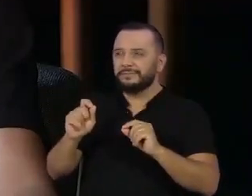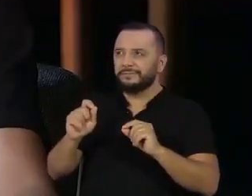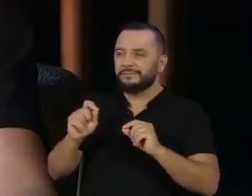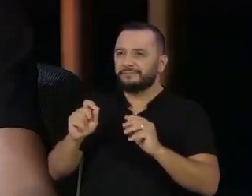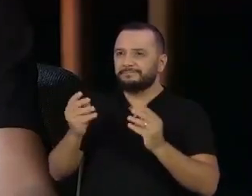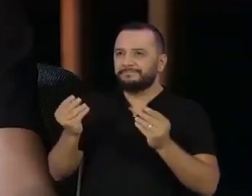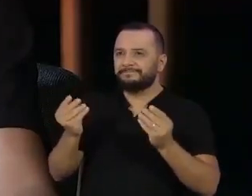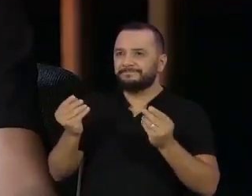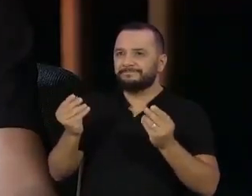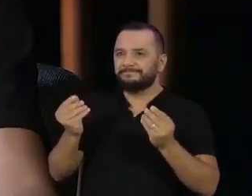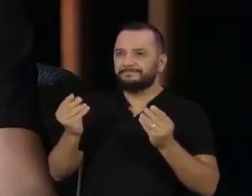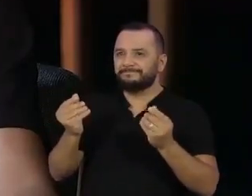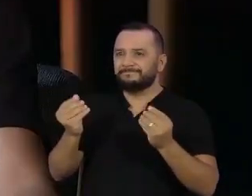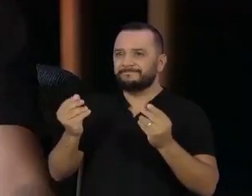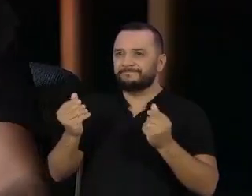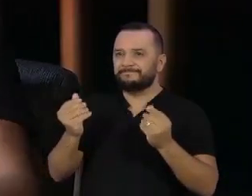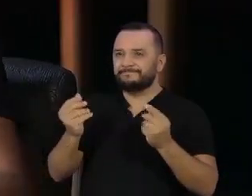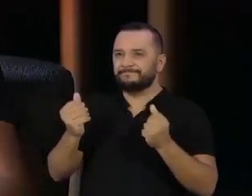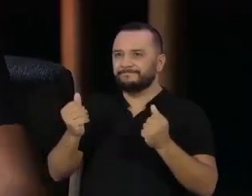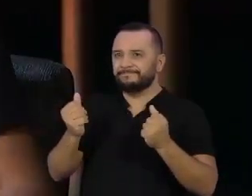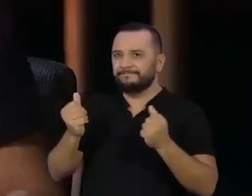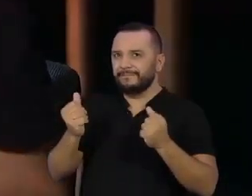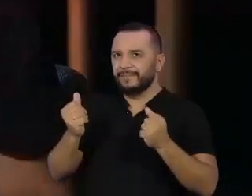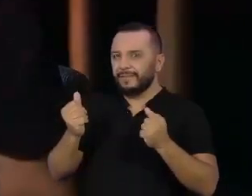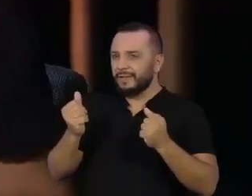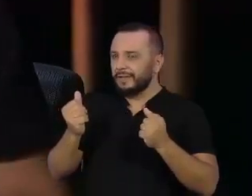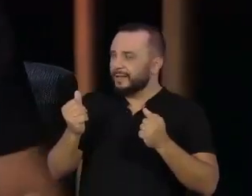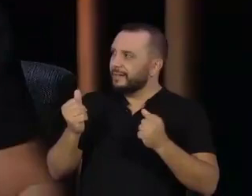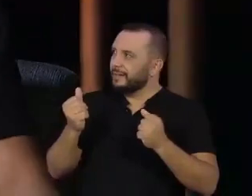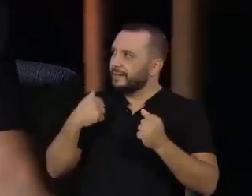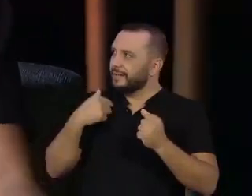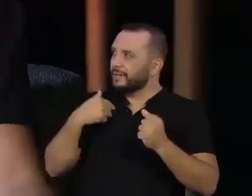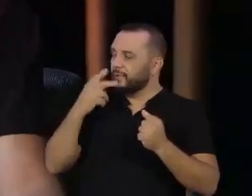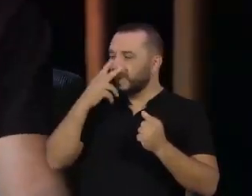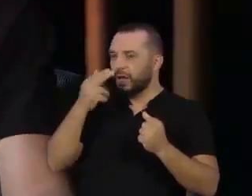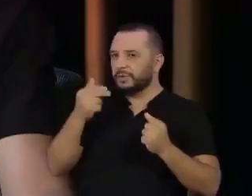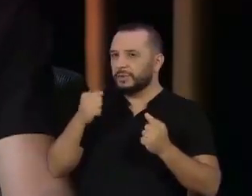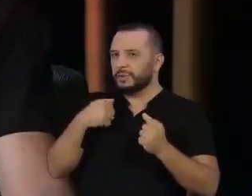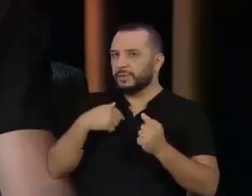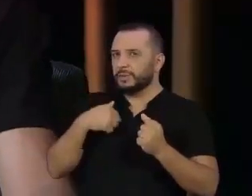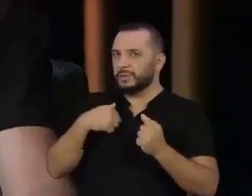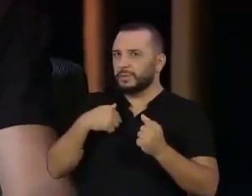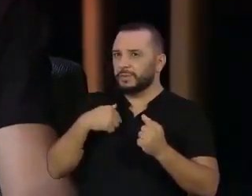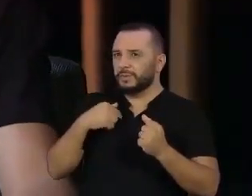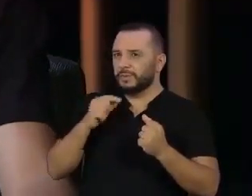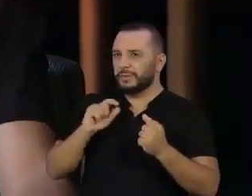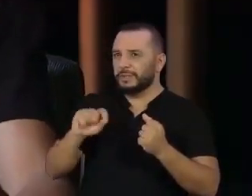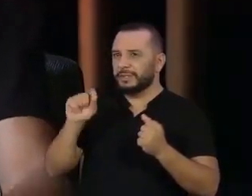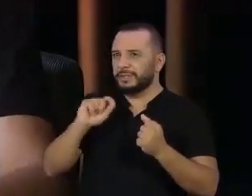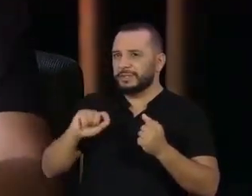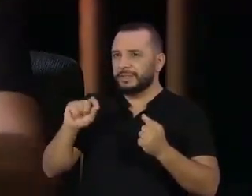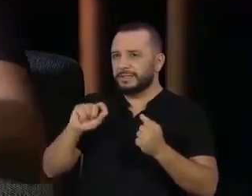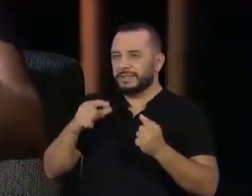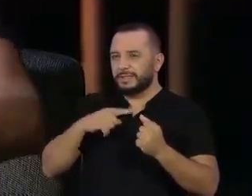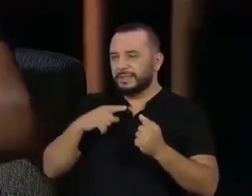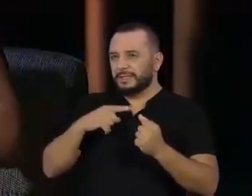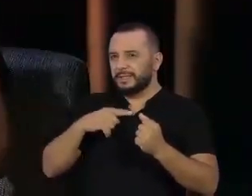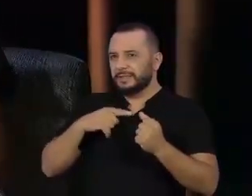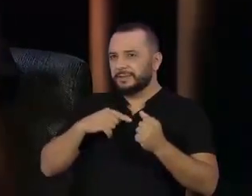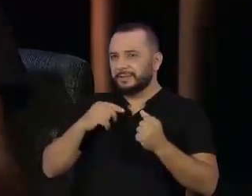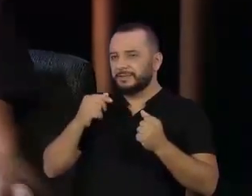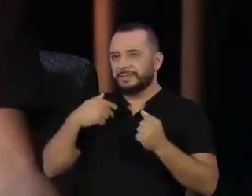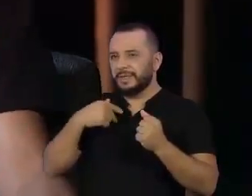o bicho não acho que assim essa a quase sempre foi muito Oi Lu profae